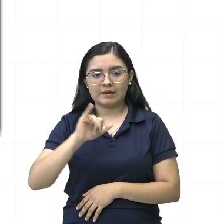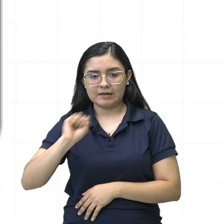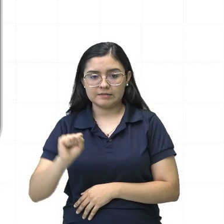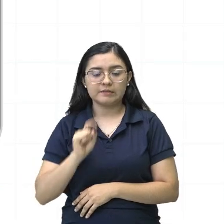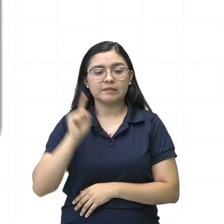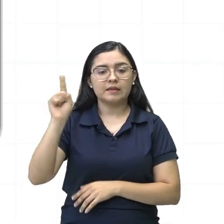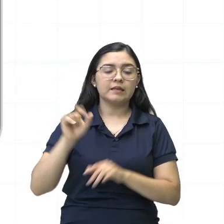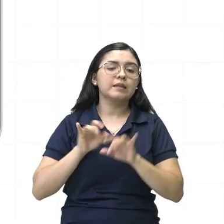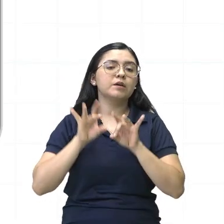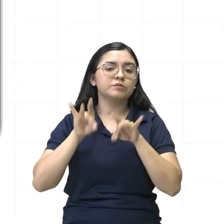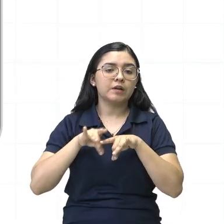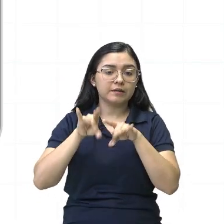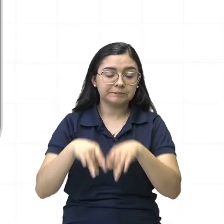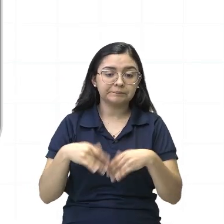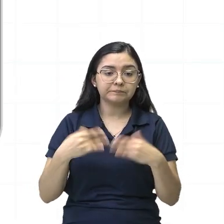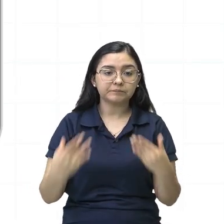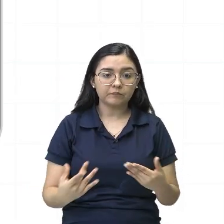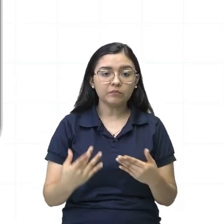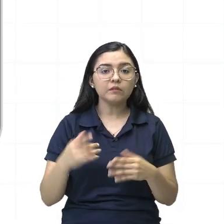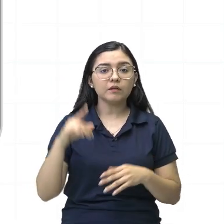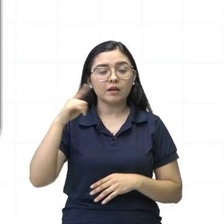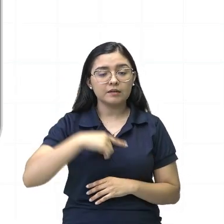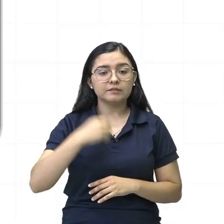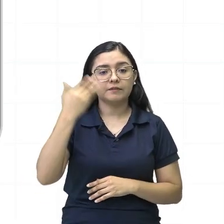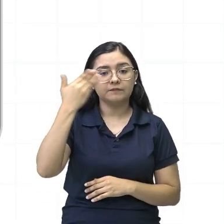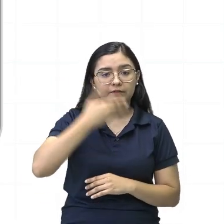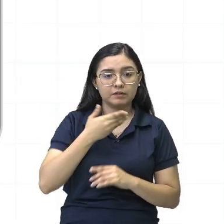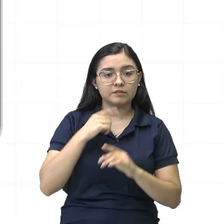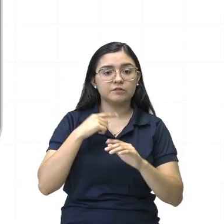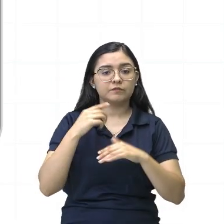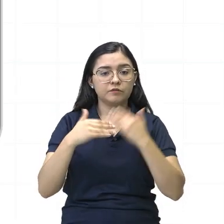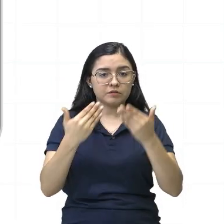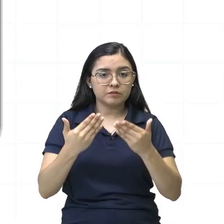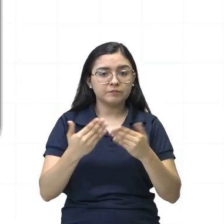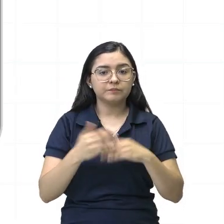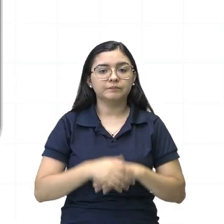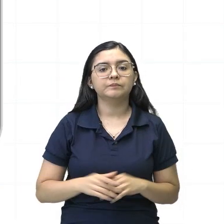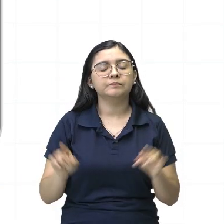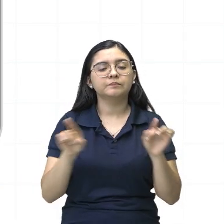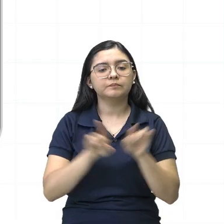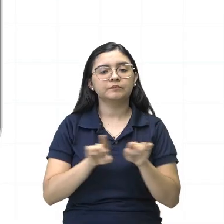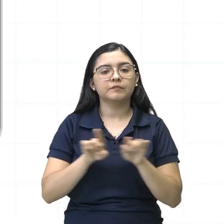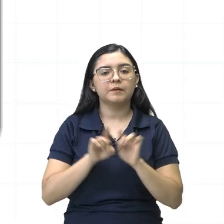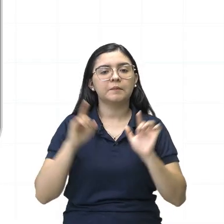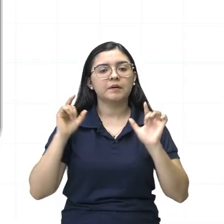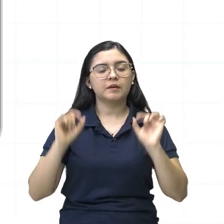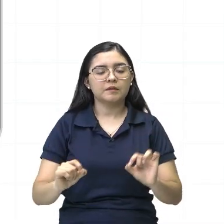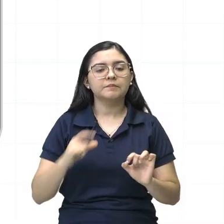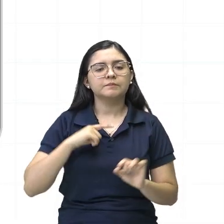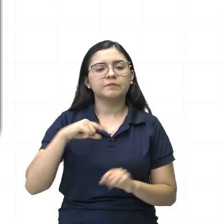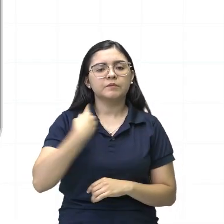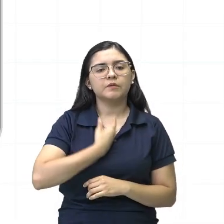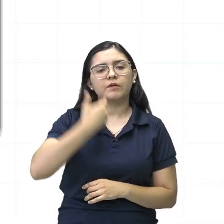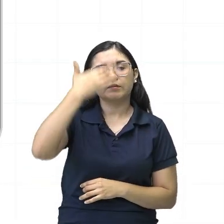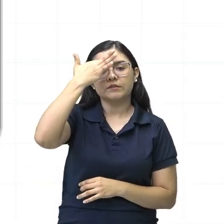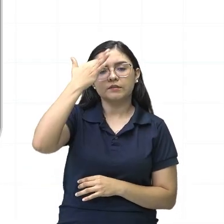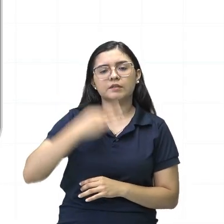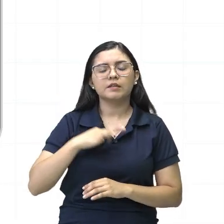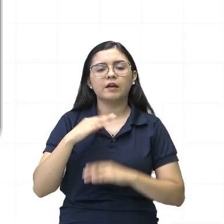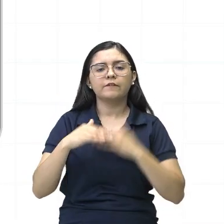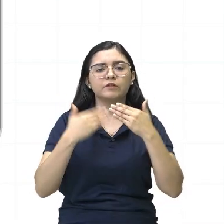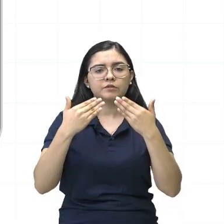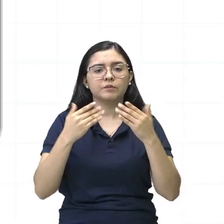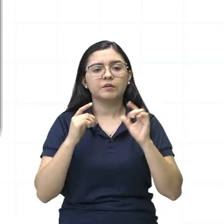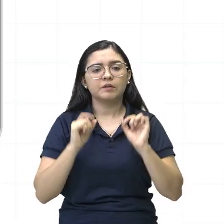Austrália. Então, essas aí foram as nossas evidências evolutivas. Seguimos agora para entender a